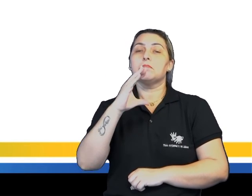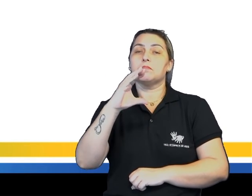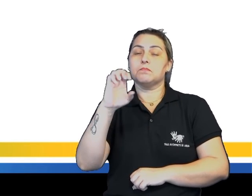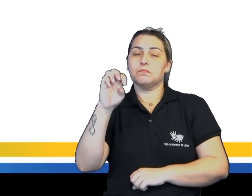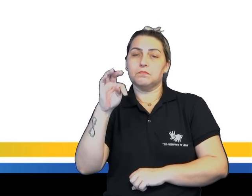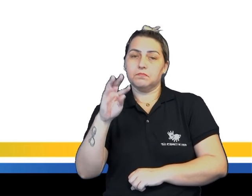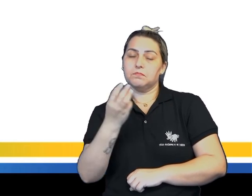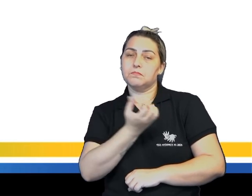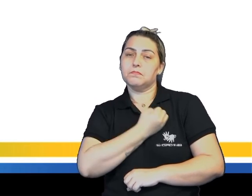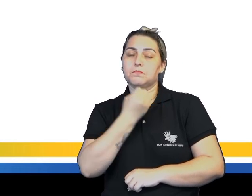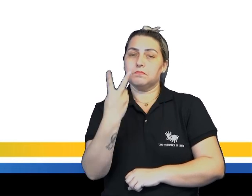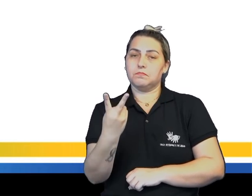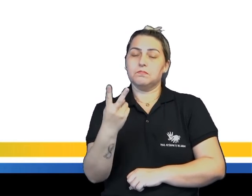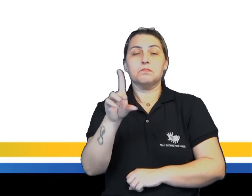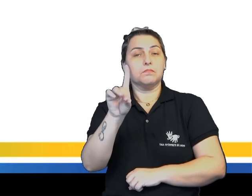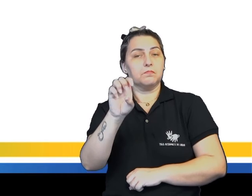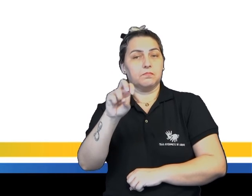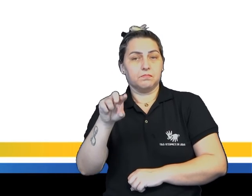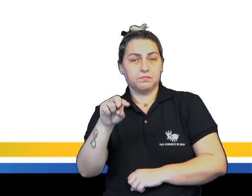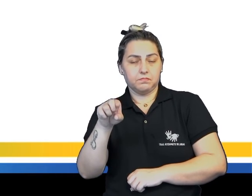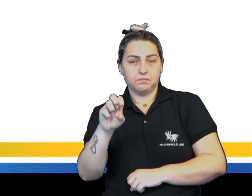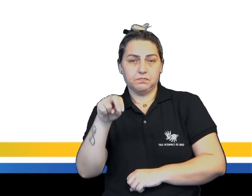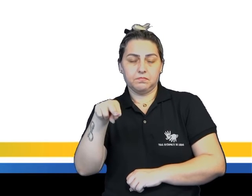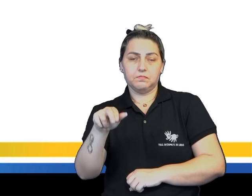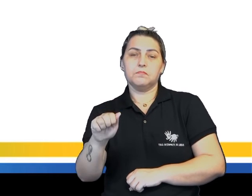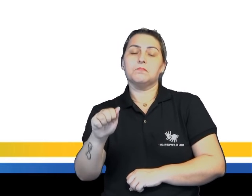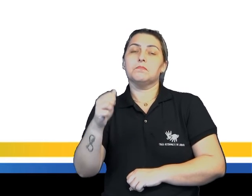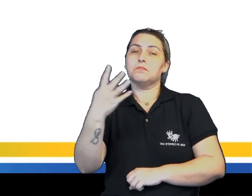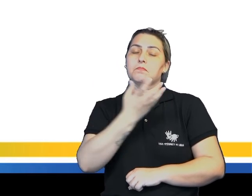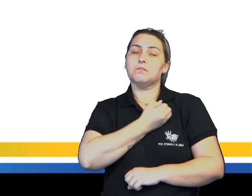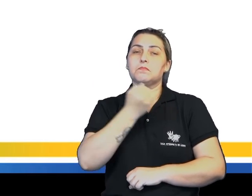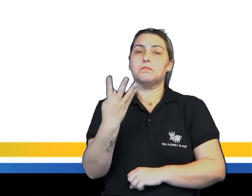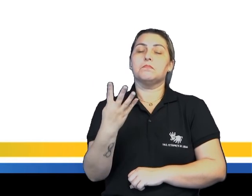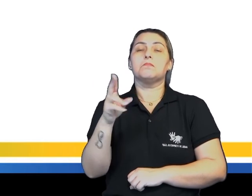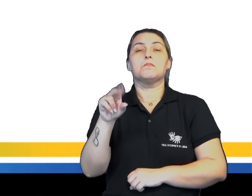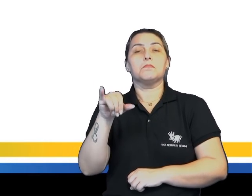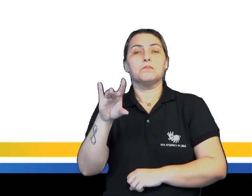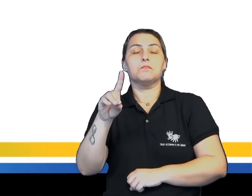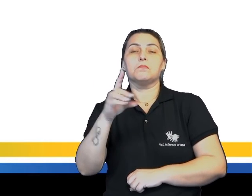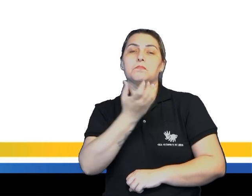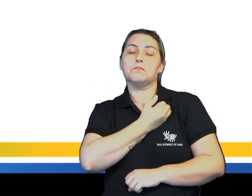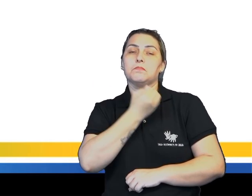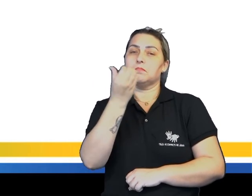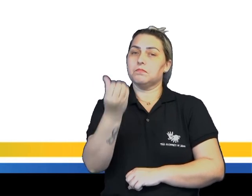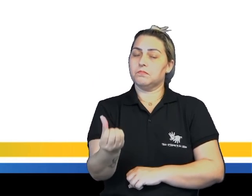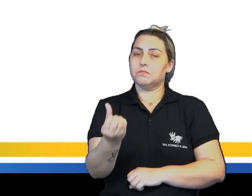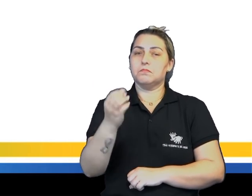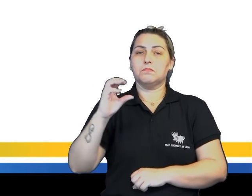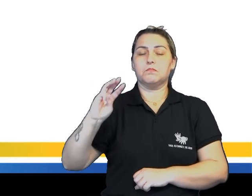centena número 2, nas dezenas o número 4 e nas unidades o número 6. Nós temos